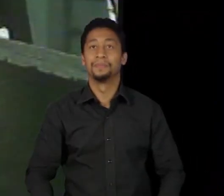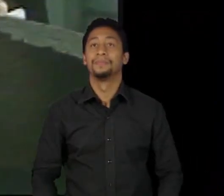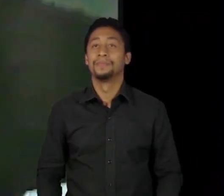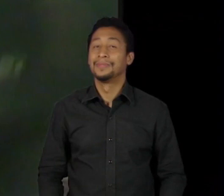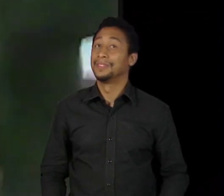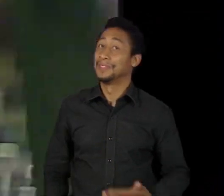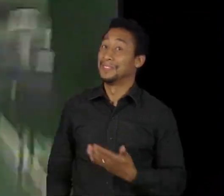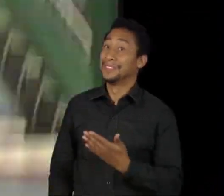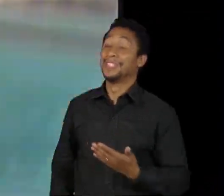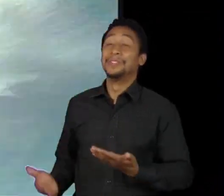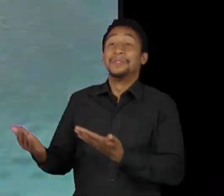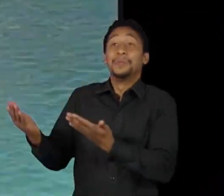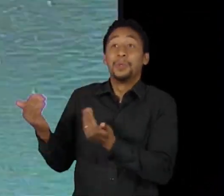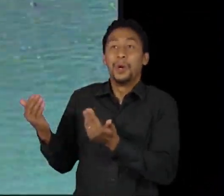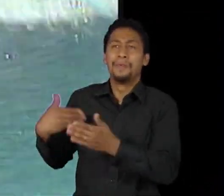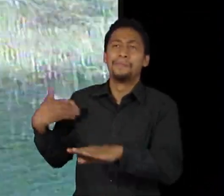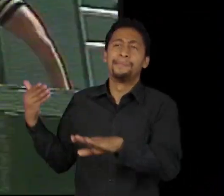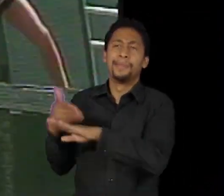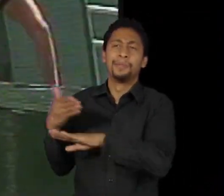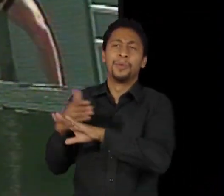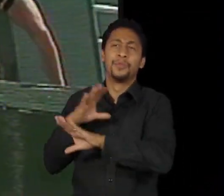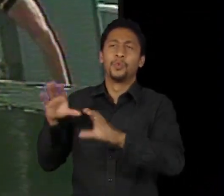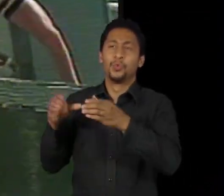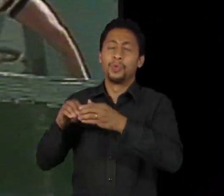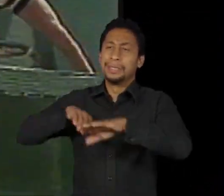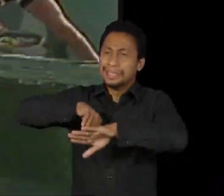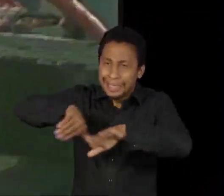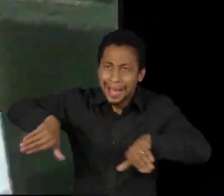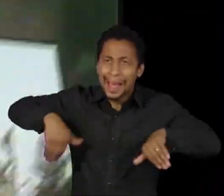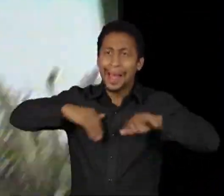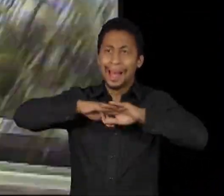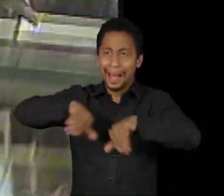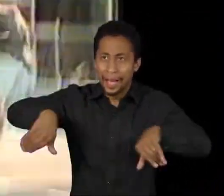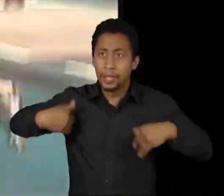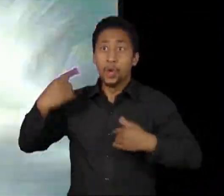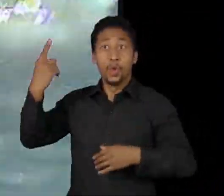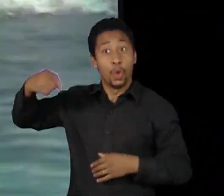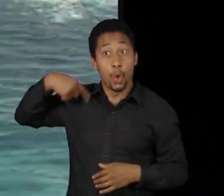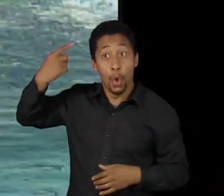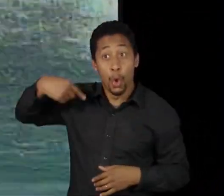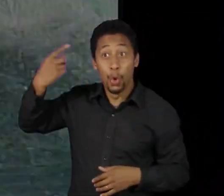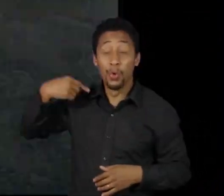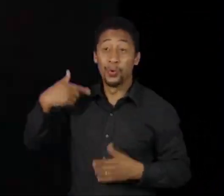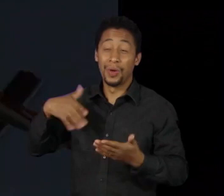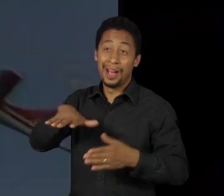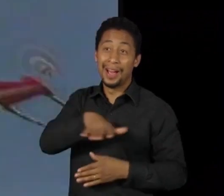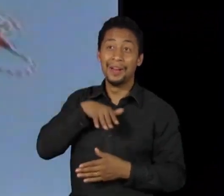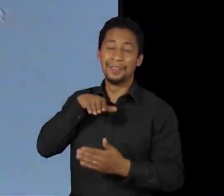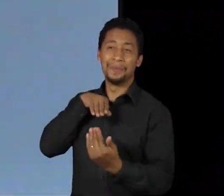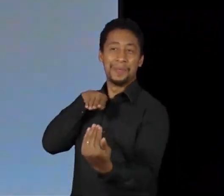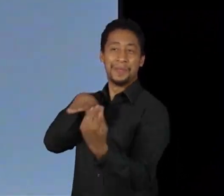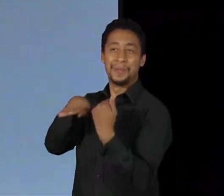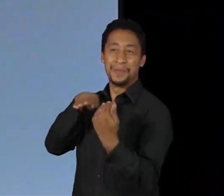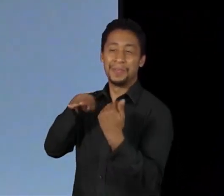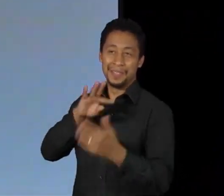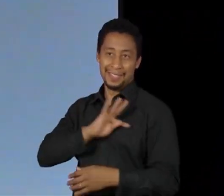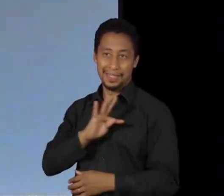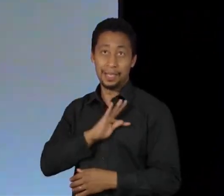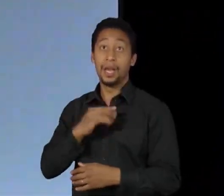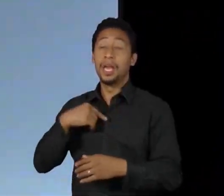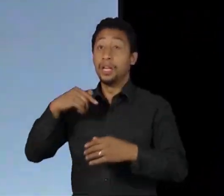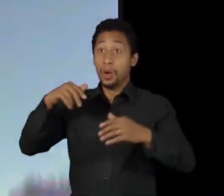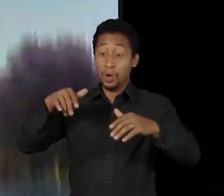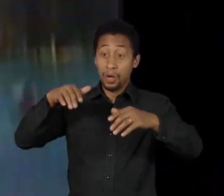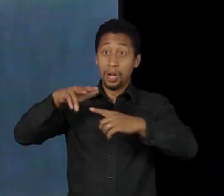Na juventude, participava de um grupo de aqualoucos do Clube de Regatas Tietê. E suas hilariantes